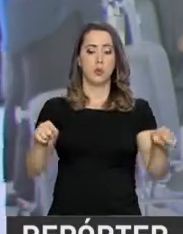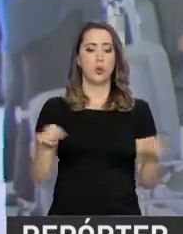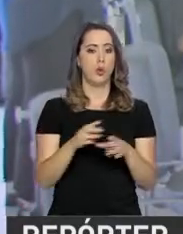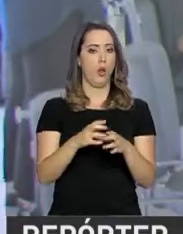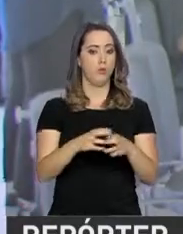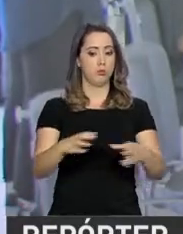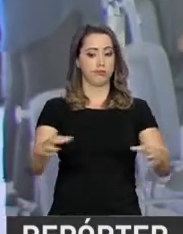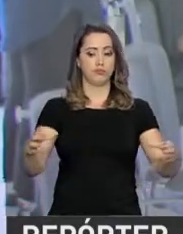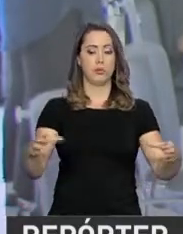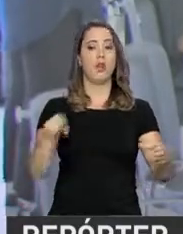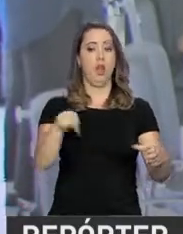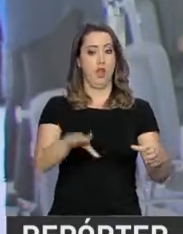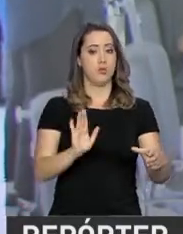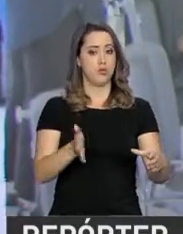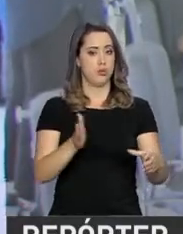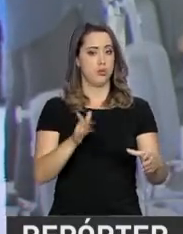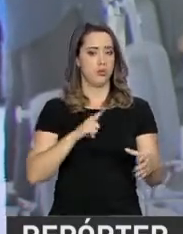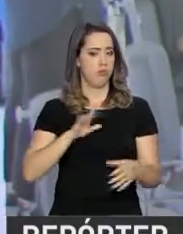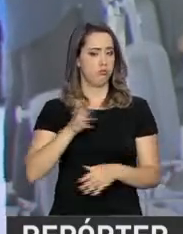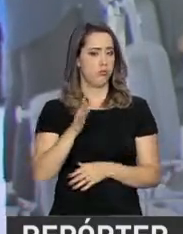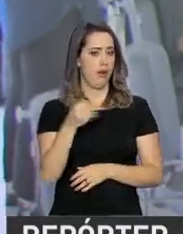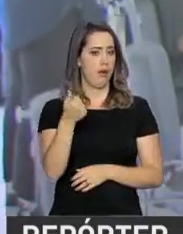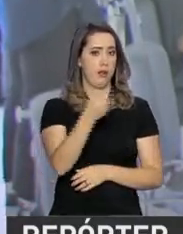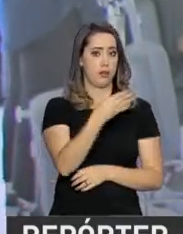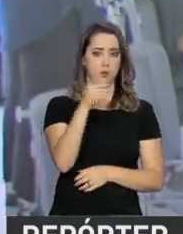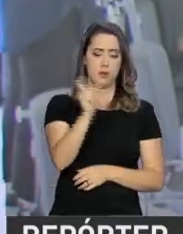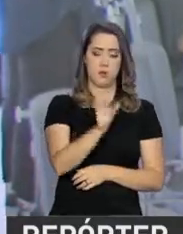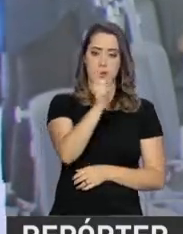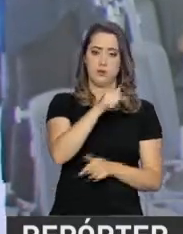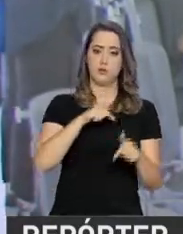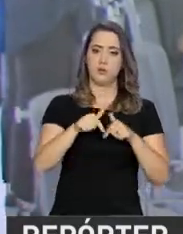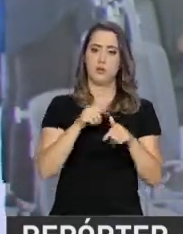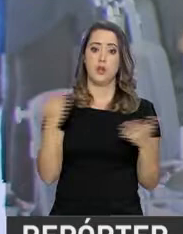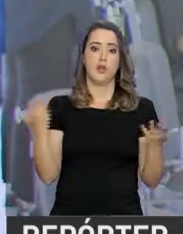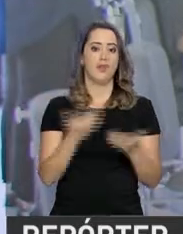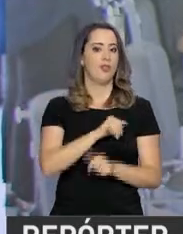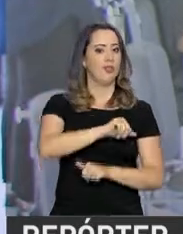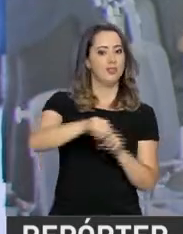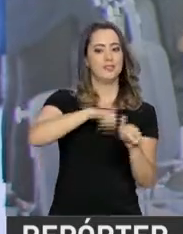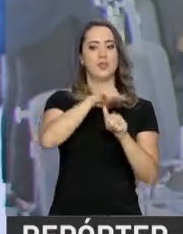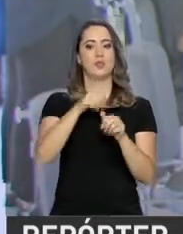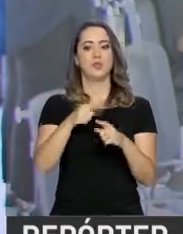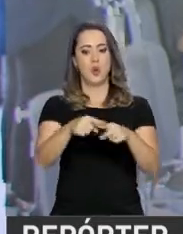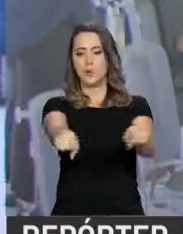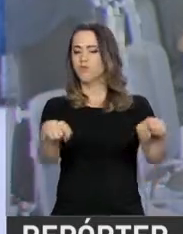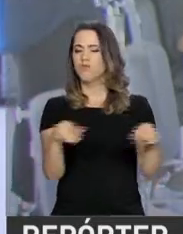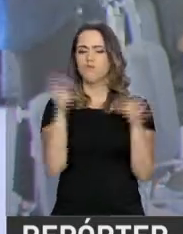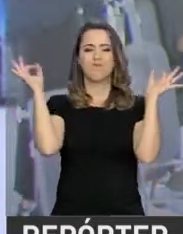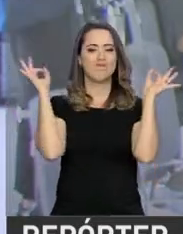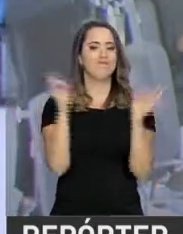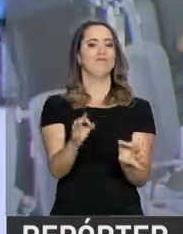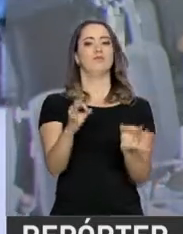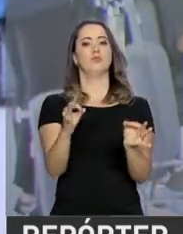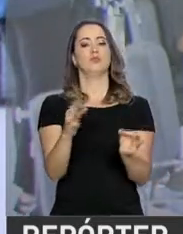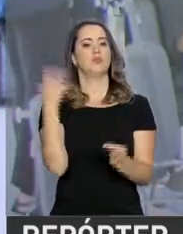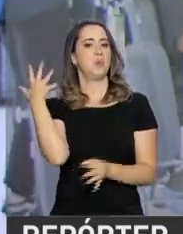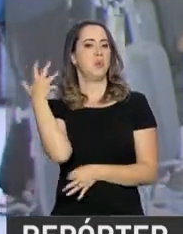maior. Já passamos a ter 14 funcionários e agora estamos com esse espaço maravilhoso, lindo,